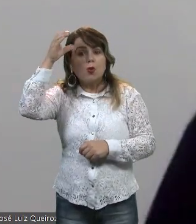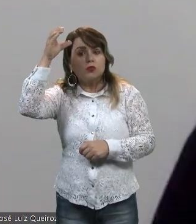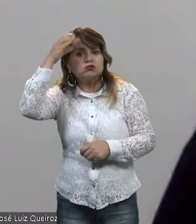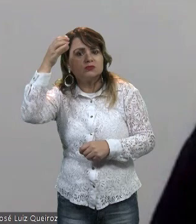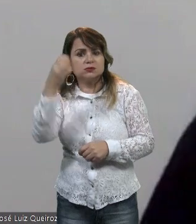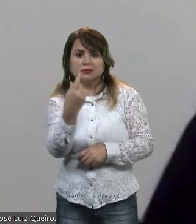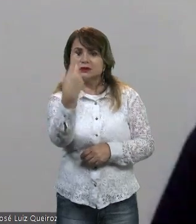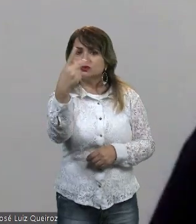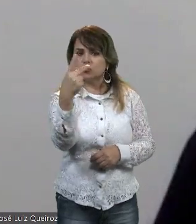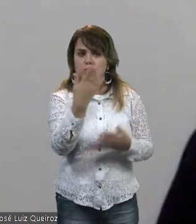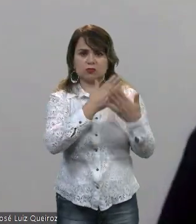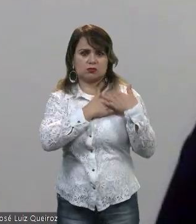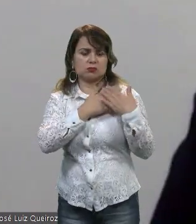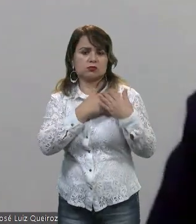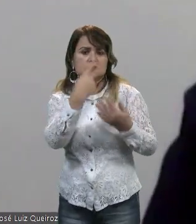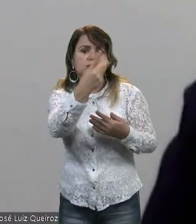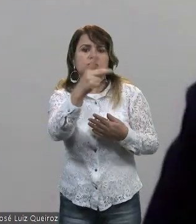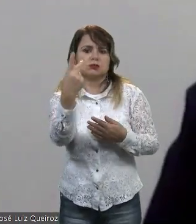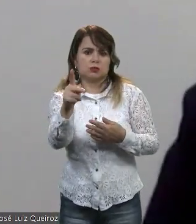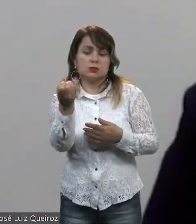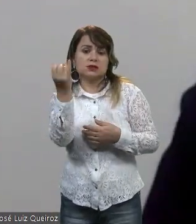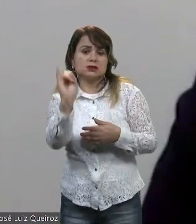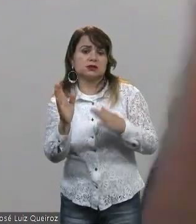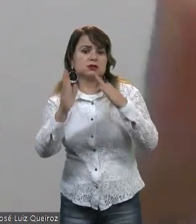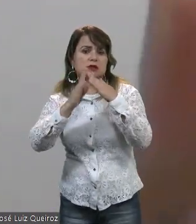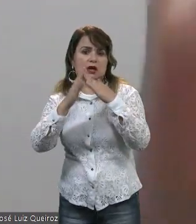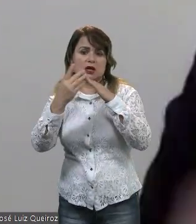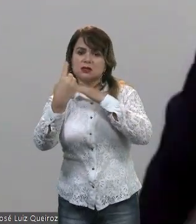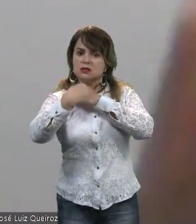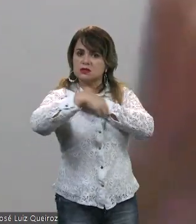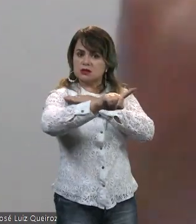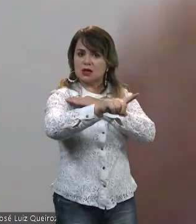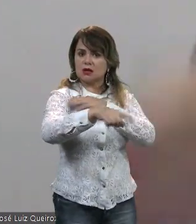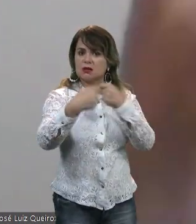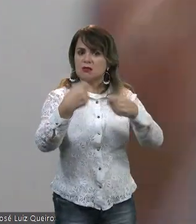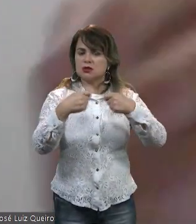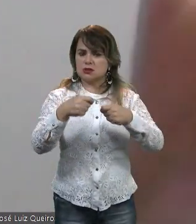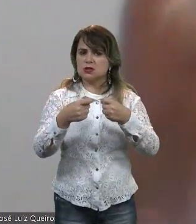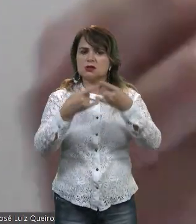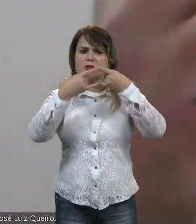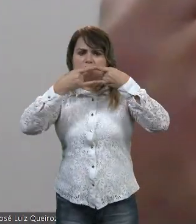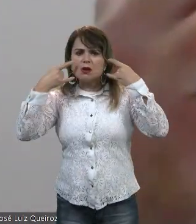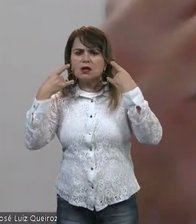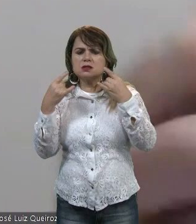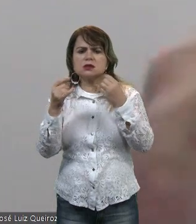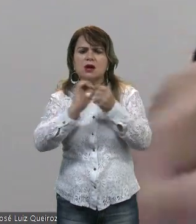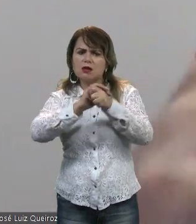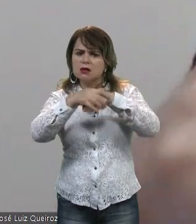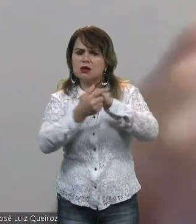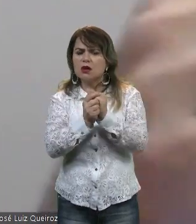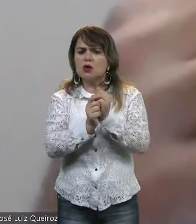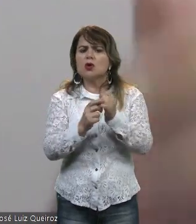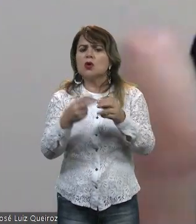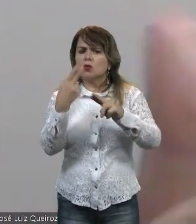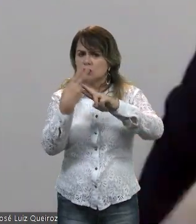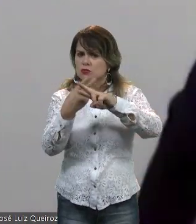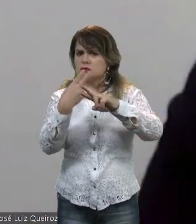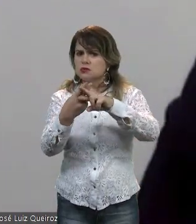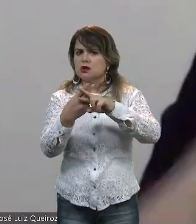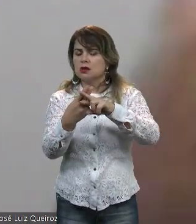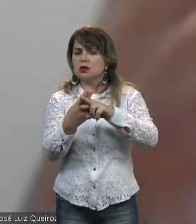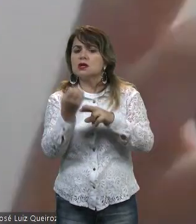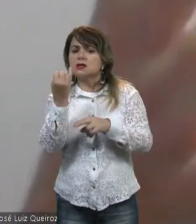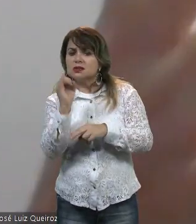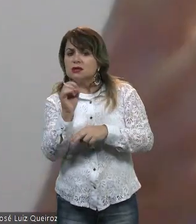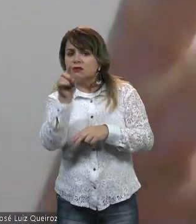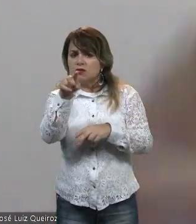cada pessoa que tem que sair de casa, cumpra com os seus deveres para com a saúde pública. Se você não está preocupado contigo,